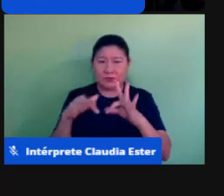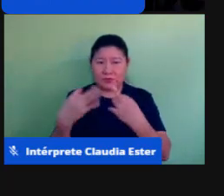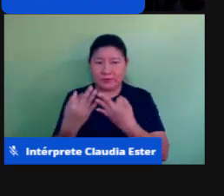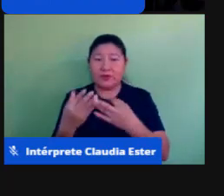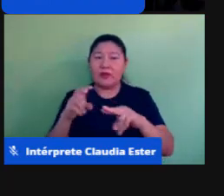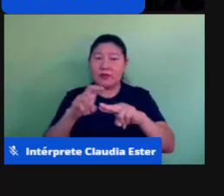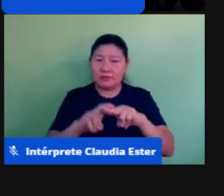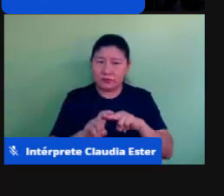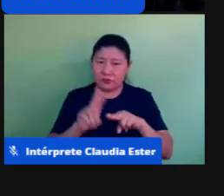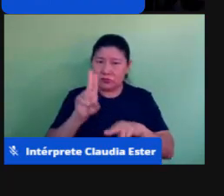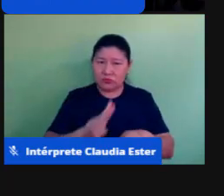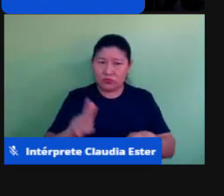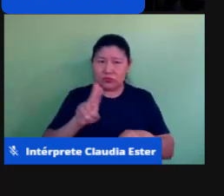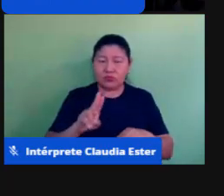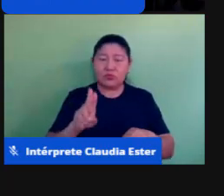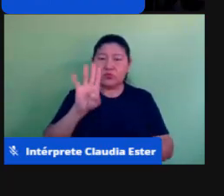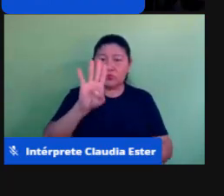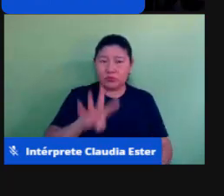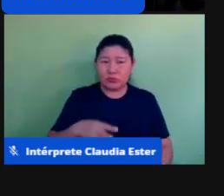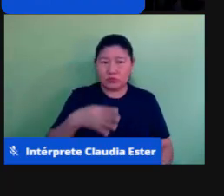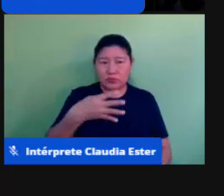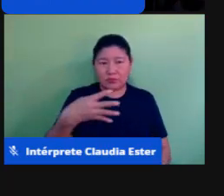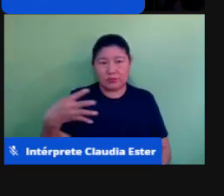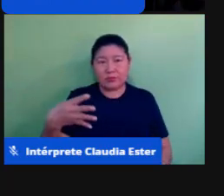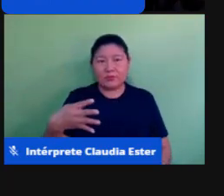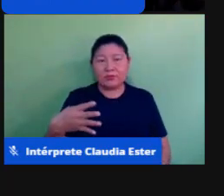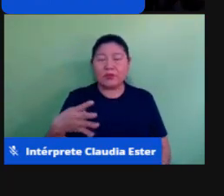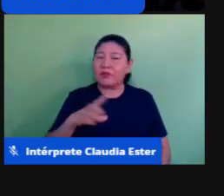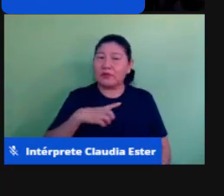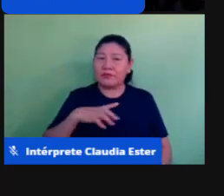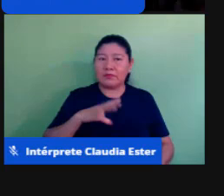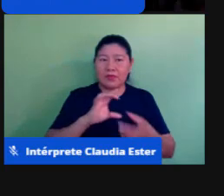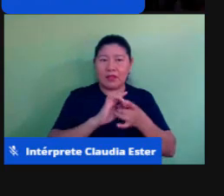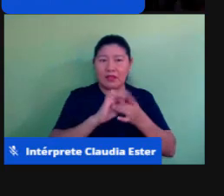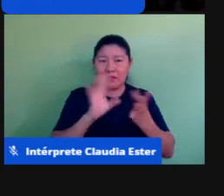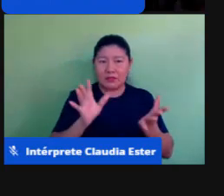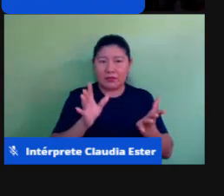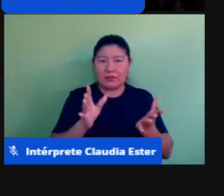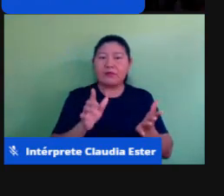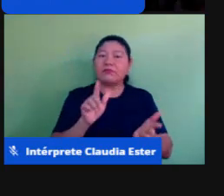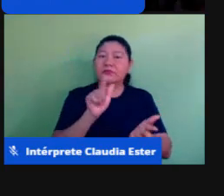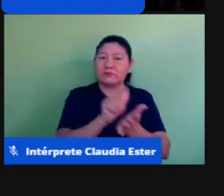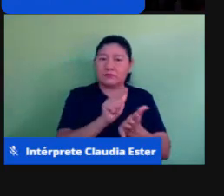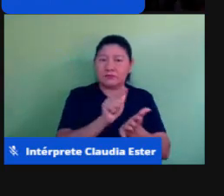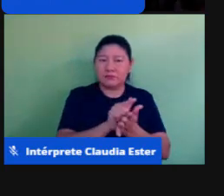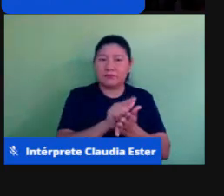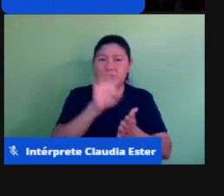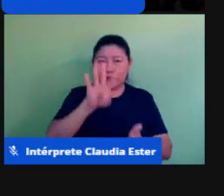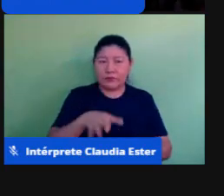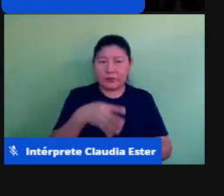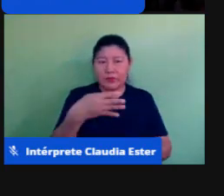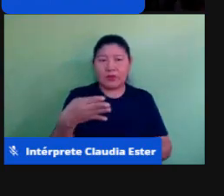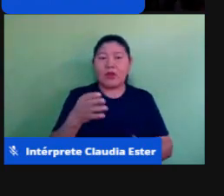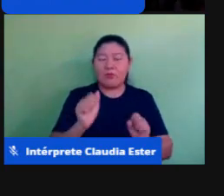essa planilha. Eu vou deixar o modelo disponível para quem quiser, pode fazer uso, não tem problema nenhum, tá bom? Fiquem à